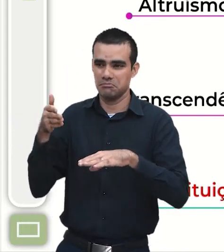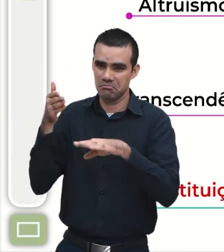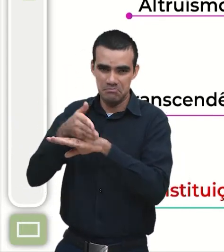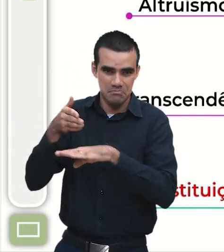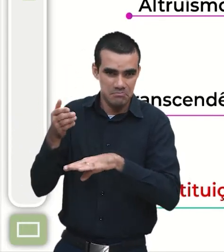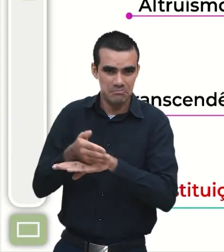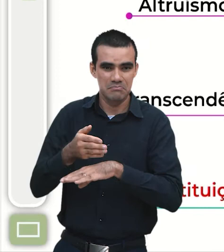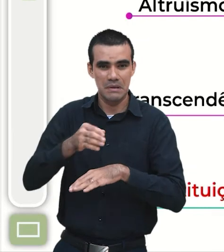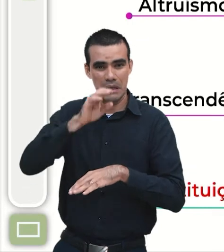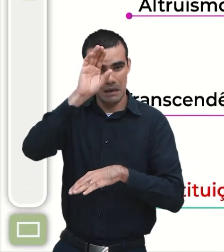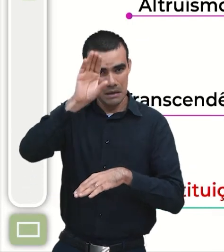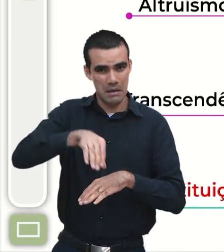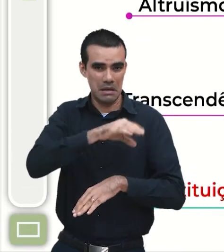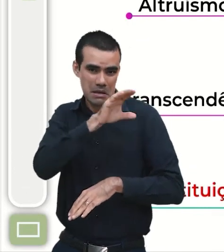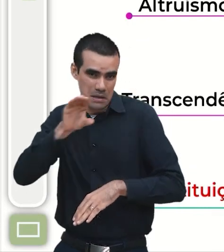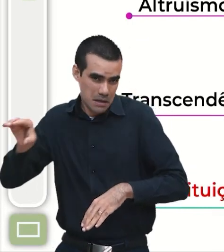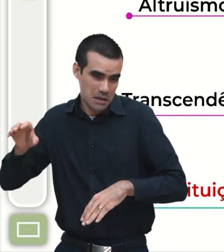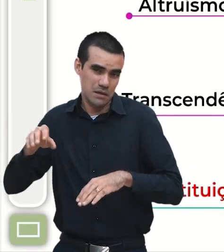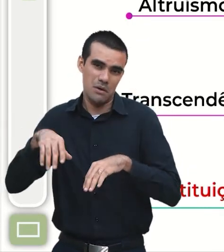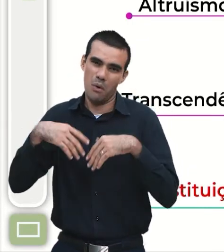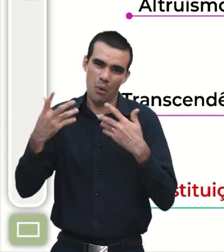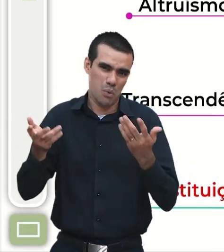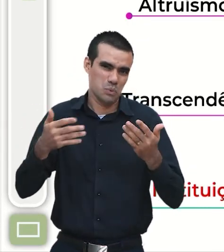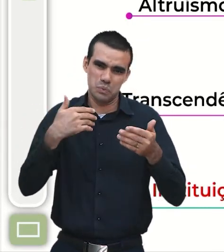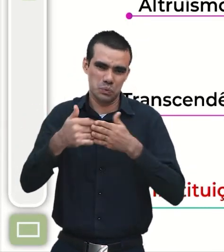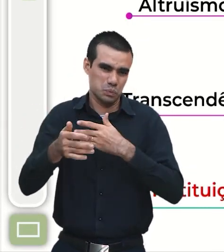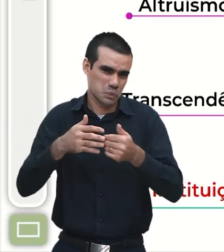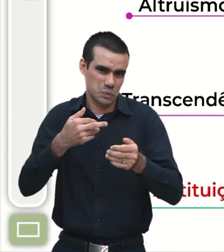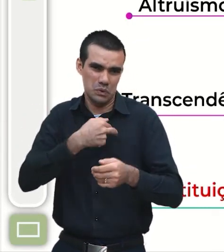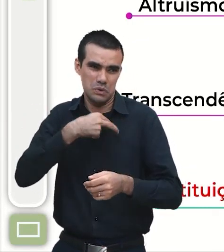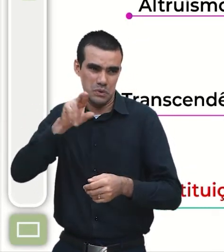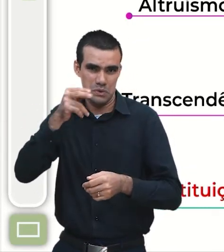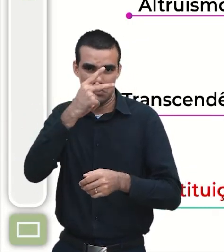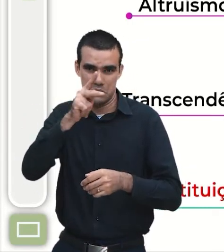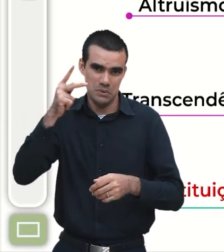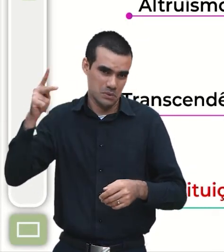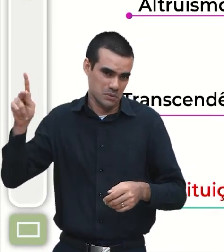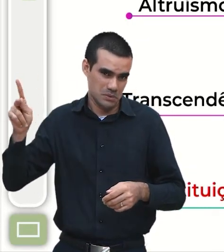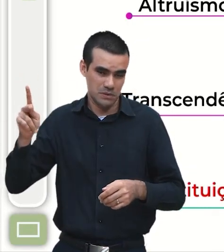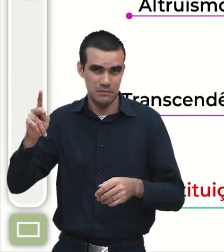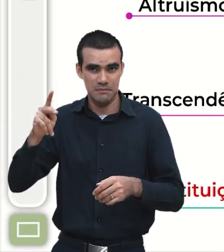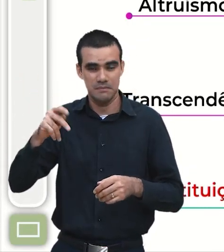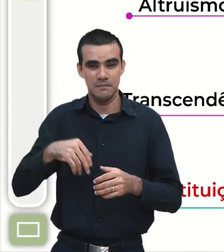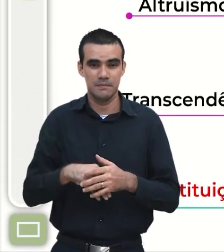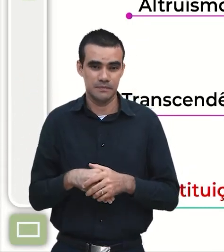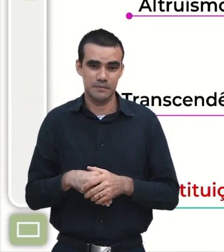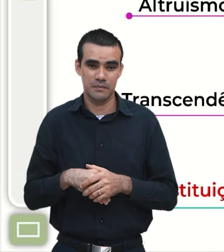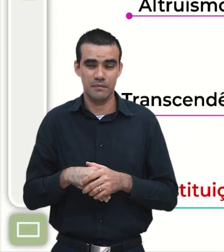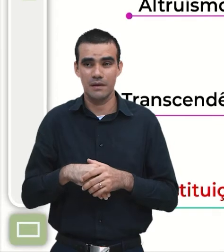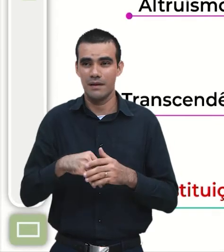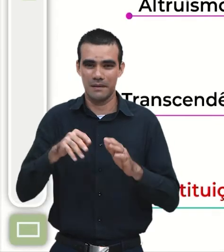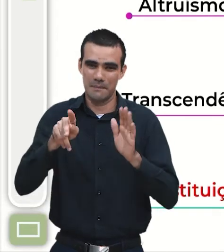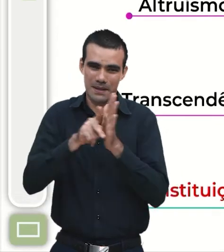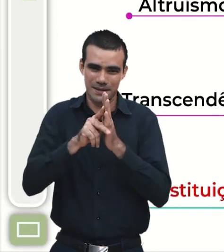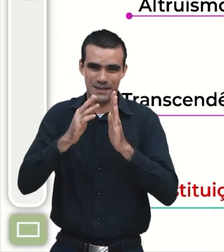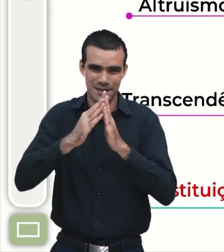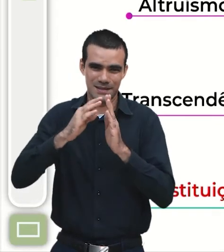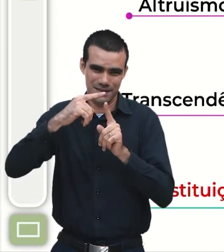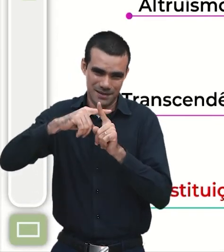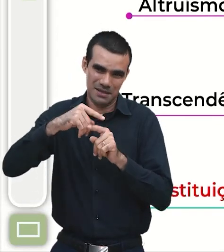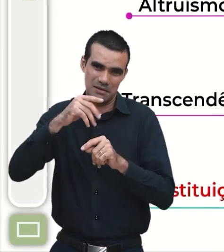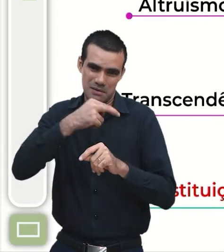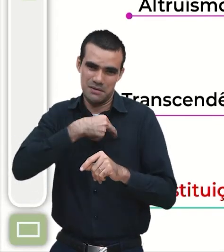frequência a uma missa, frequência a um outro momento religioso de uma determinada